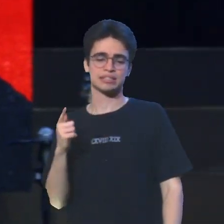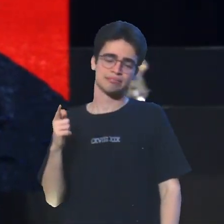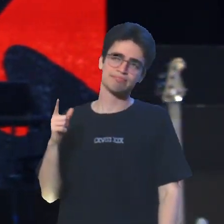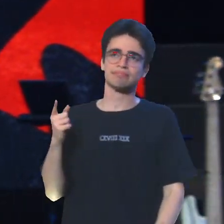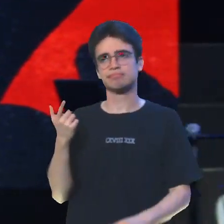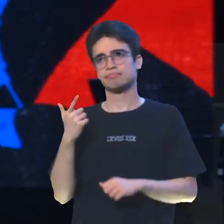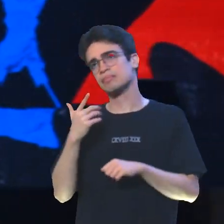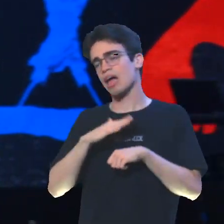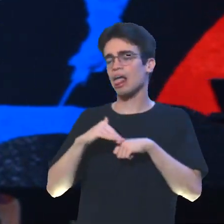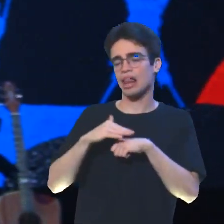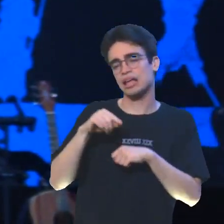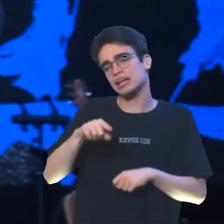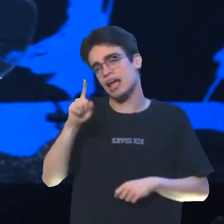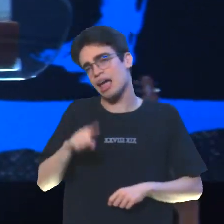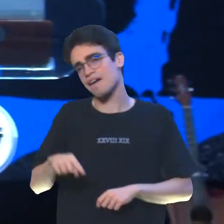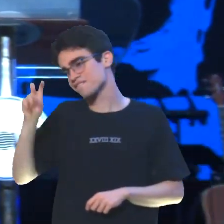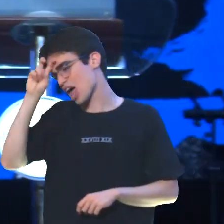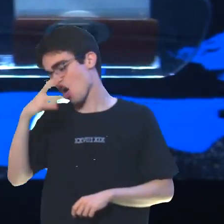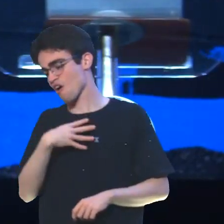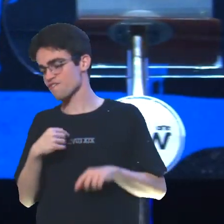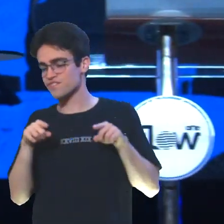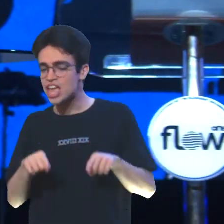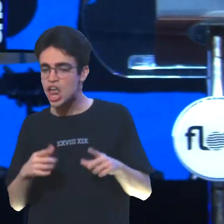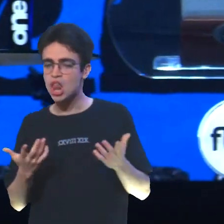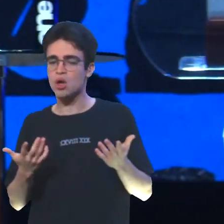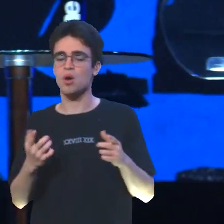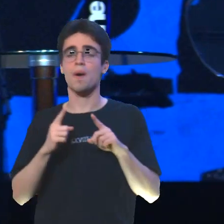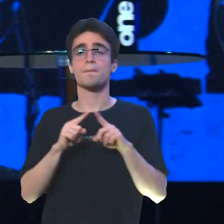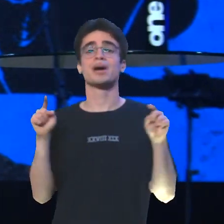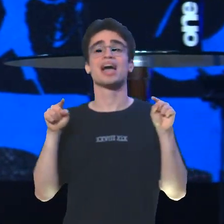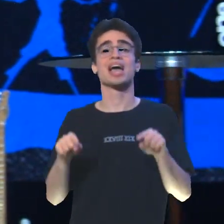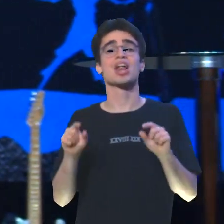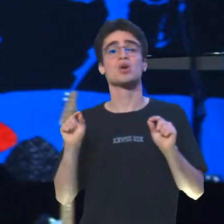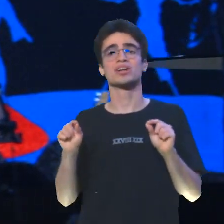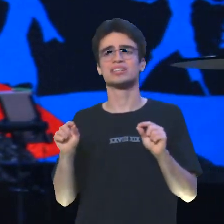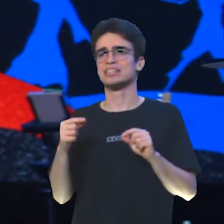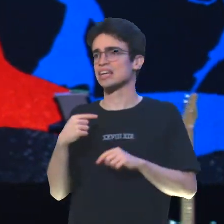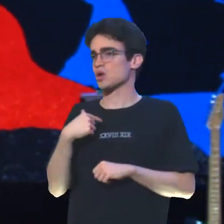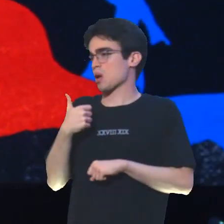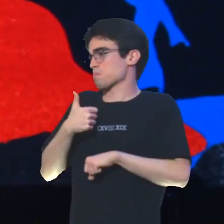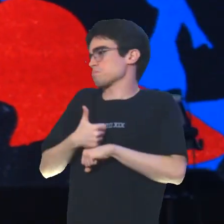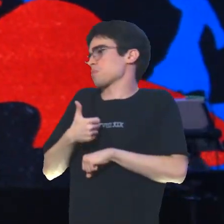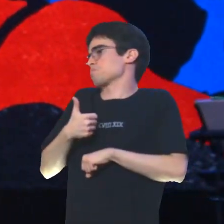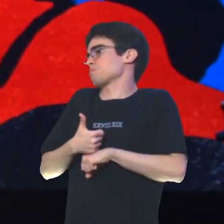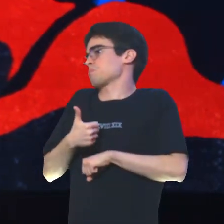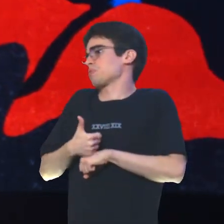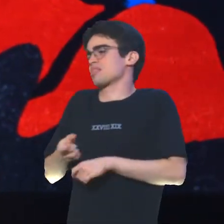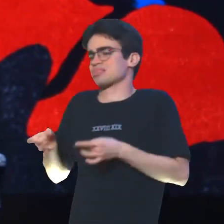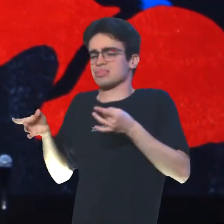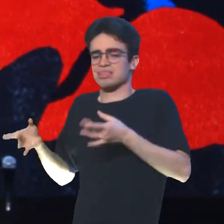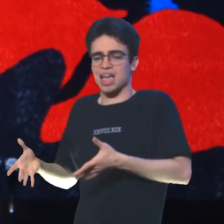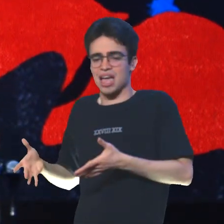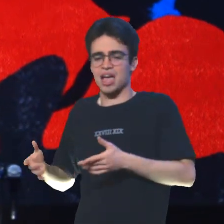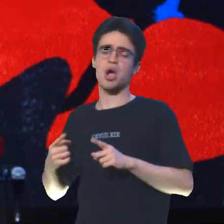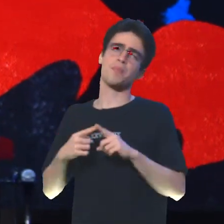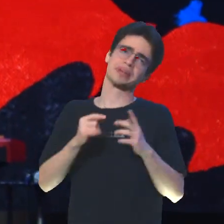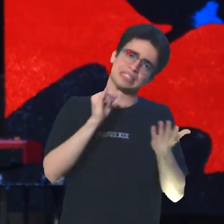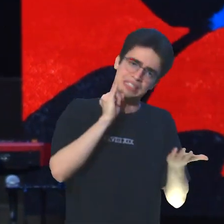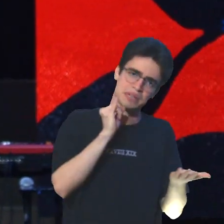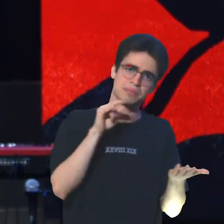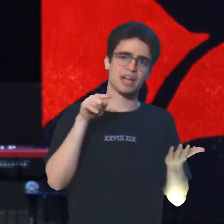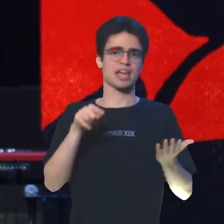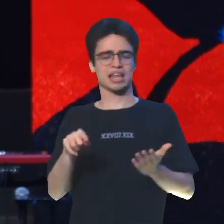considerado filho de um faraó. E ele abdicou desse cargo, digamos assim, que na teoria ele